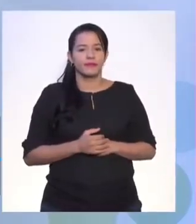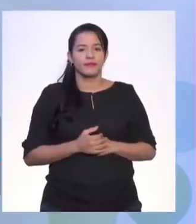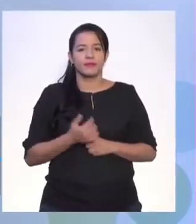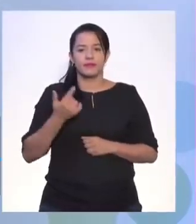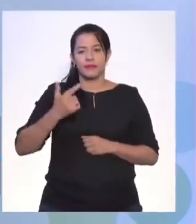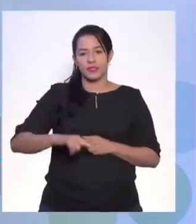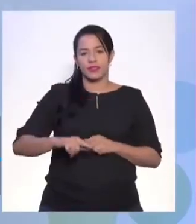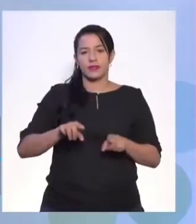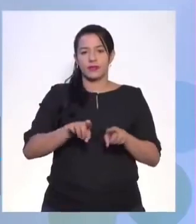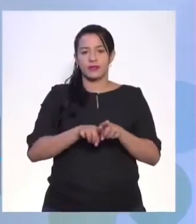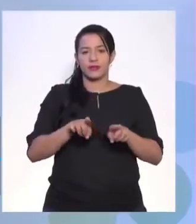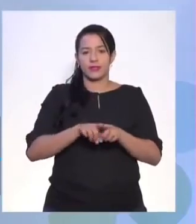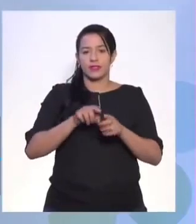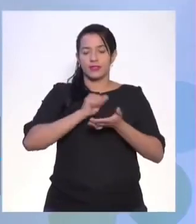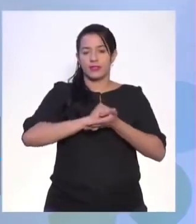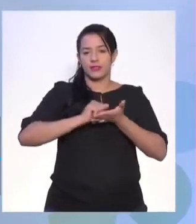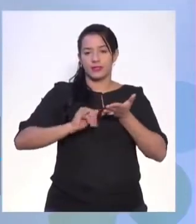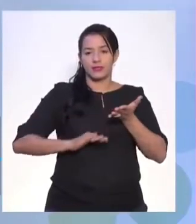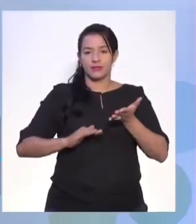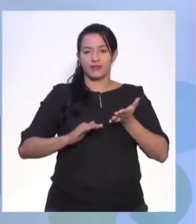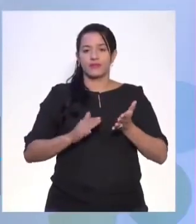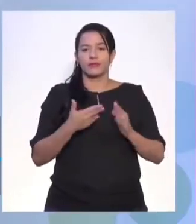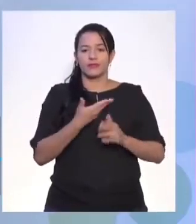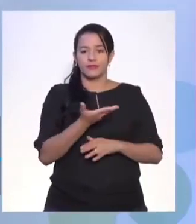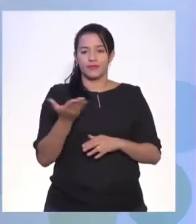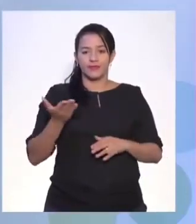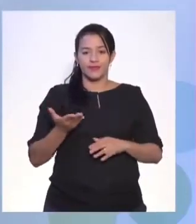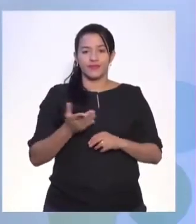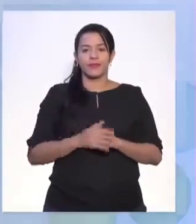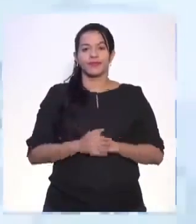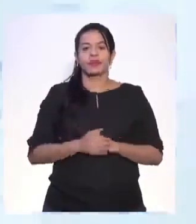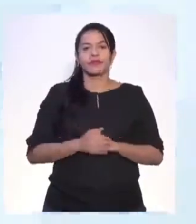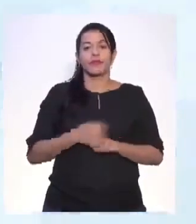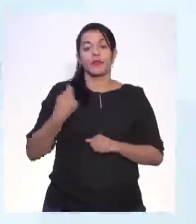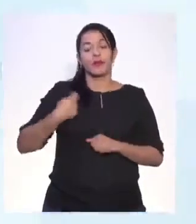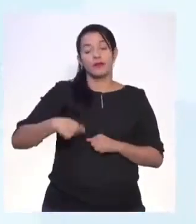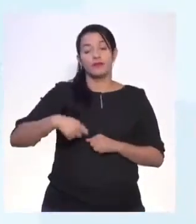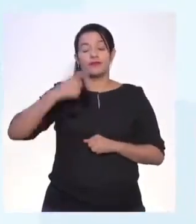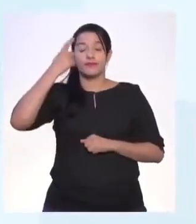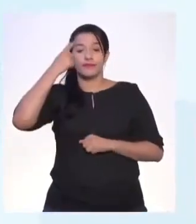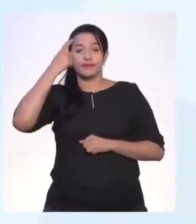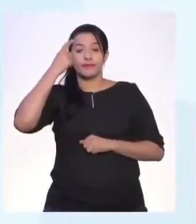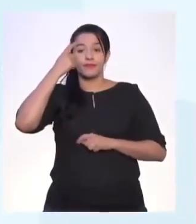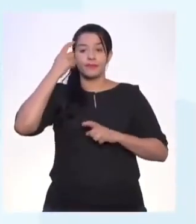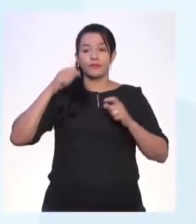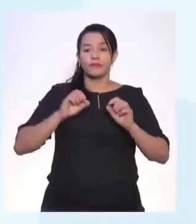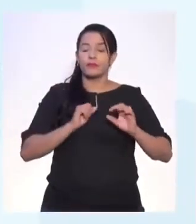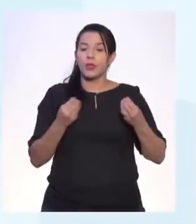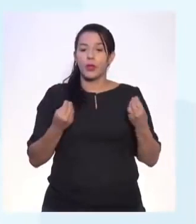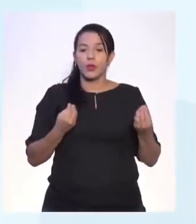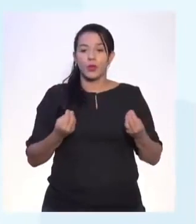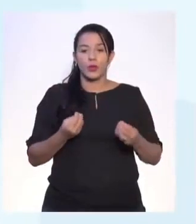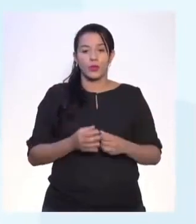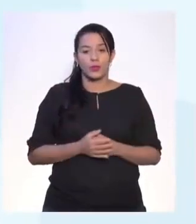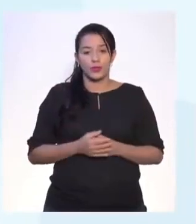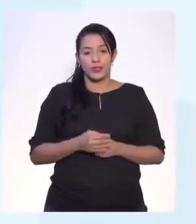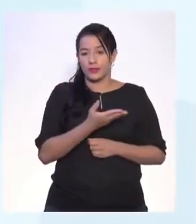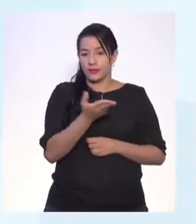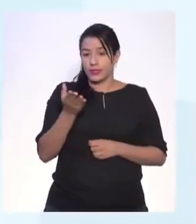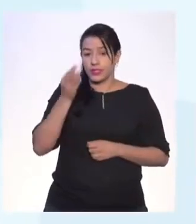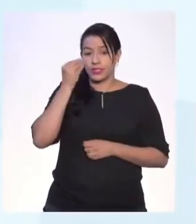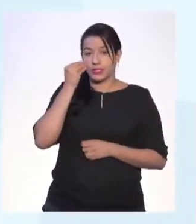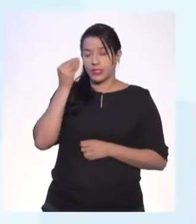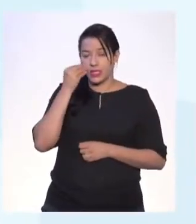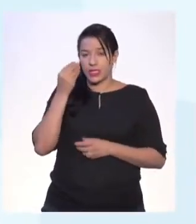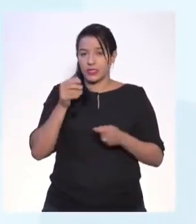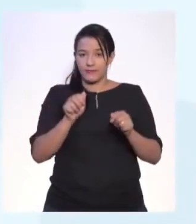eu vou deixar uma tarefa para vocês. Defendendo uma ideia. Tá? Então, tentem aí produzir